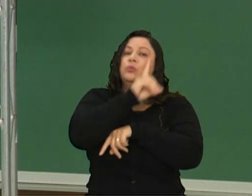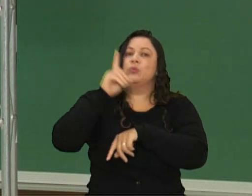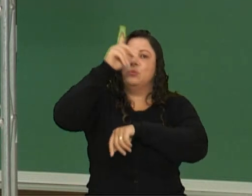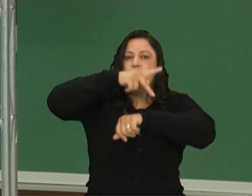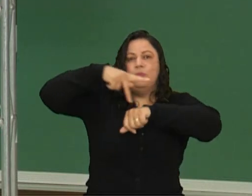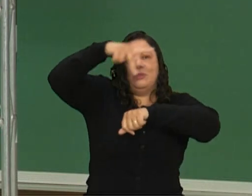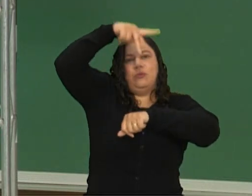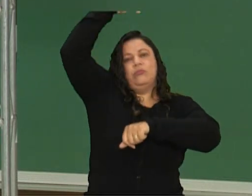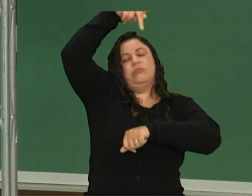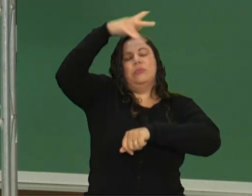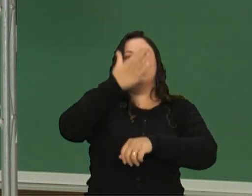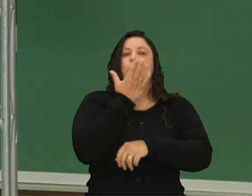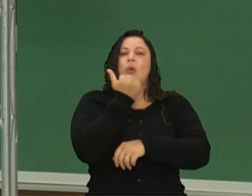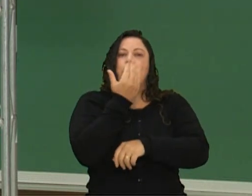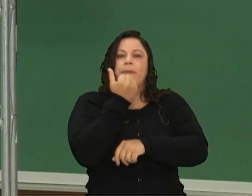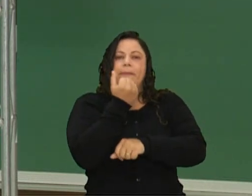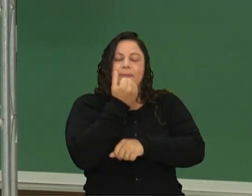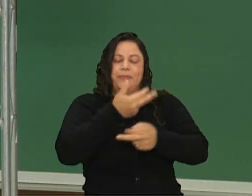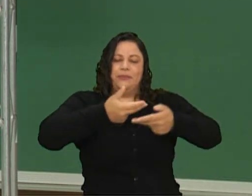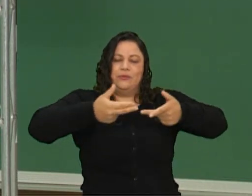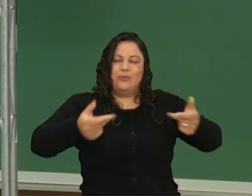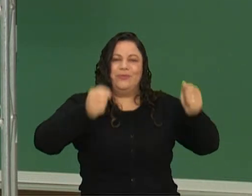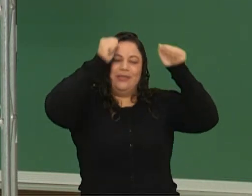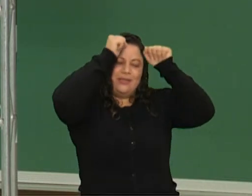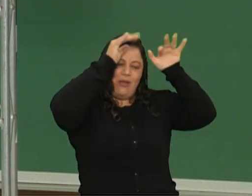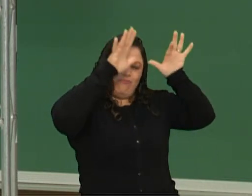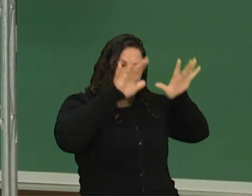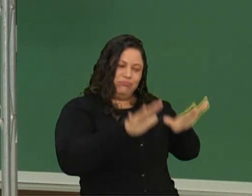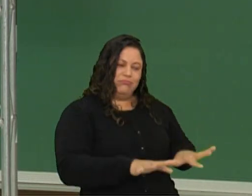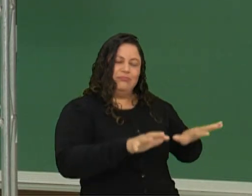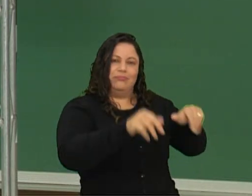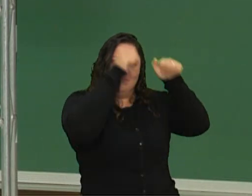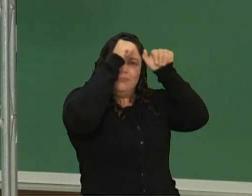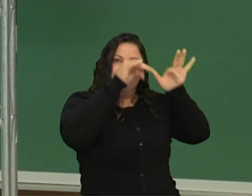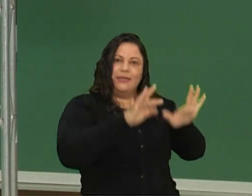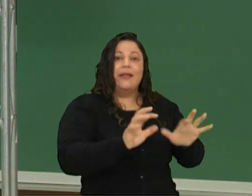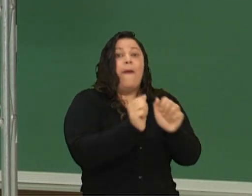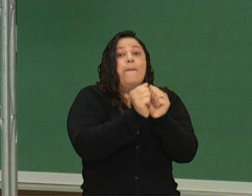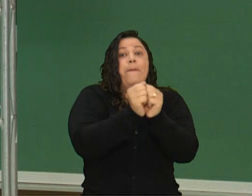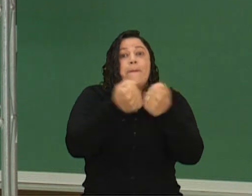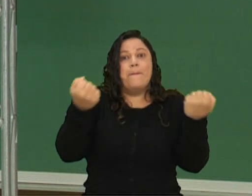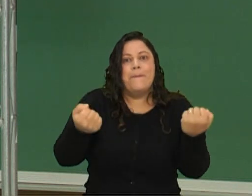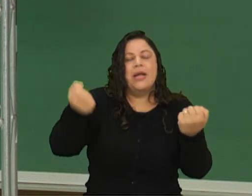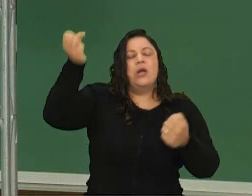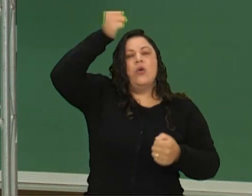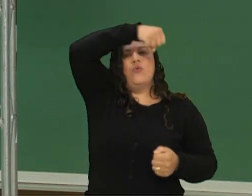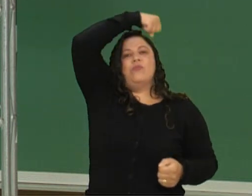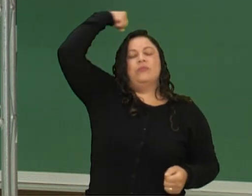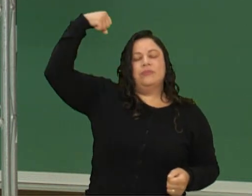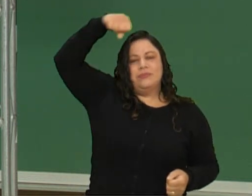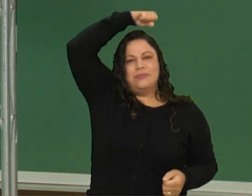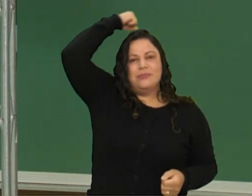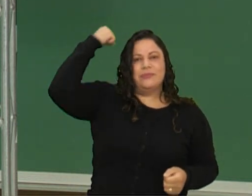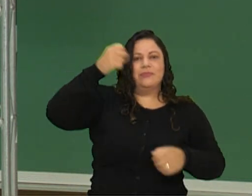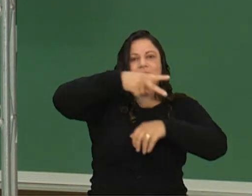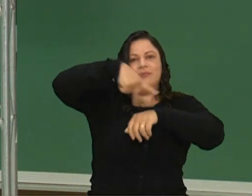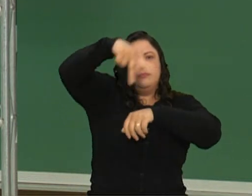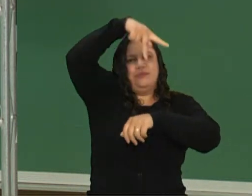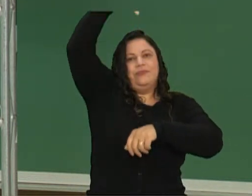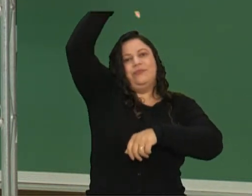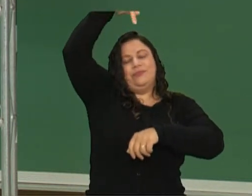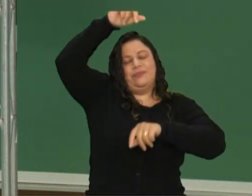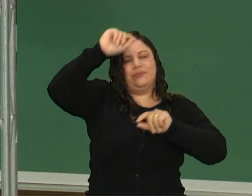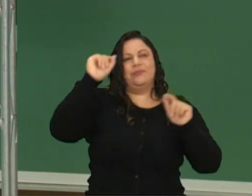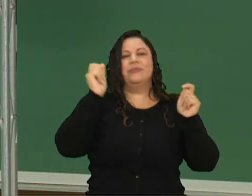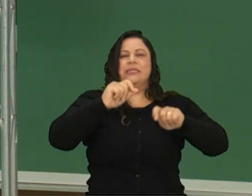são abençoados. Estão nessa cesta, então, o pão sagrado, a Páscoa, e aí dão as peçancas de